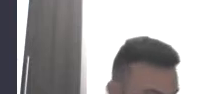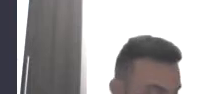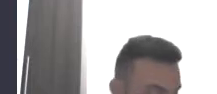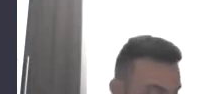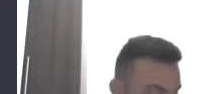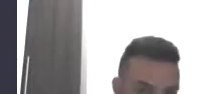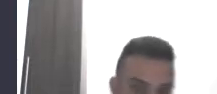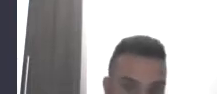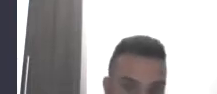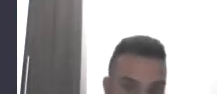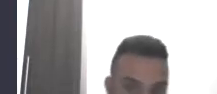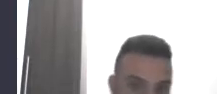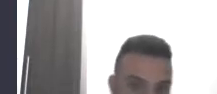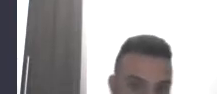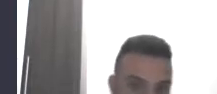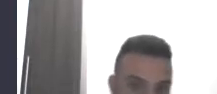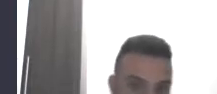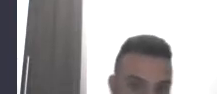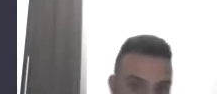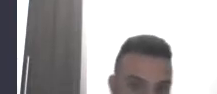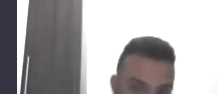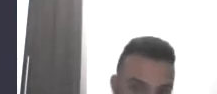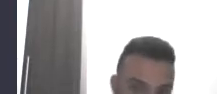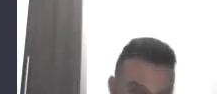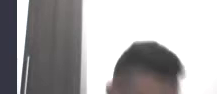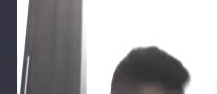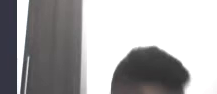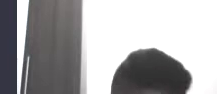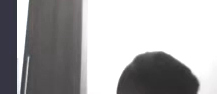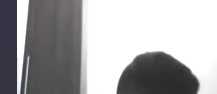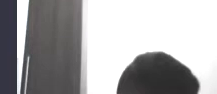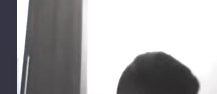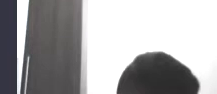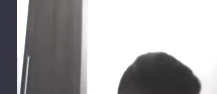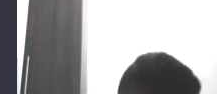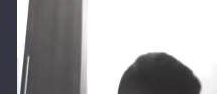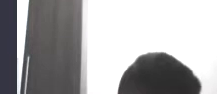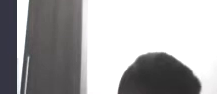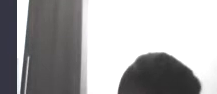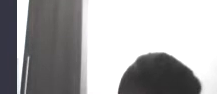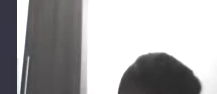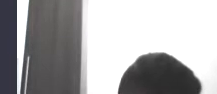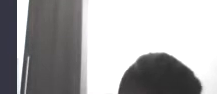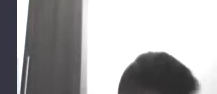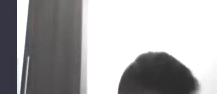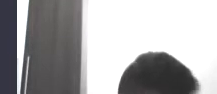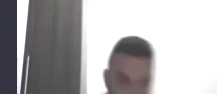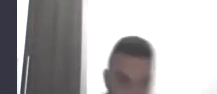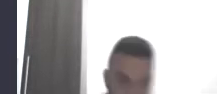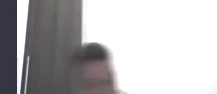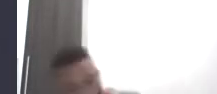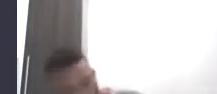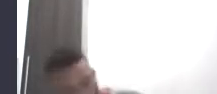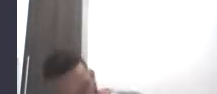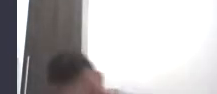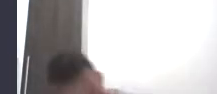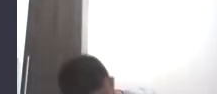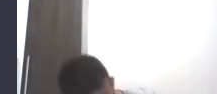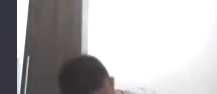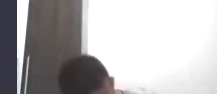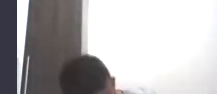que identificar, né? Então, eu vou pegar 3 tubos de ensaio, vou identificar esses 3 tubos de ensaio. No primeiro, eu vou colocar